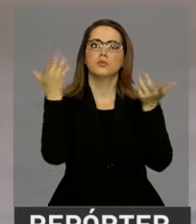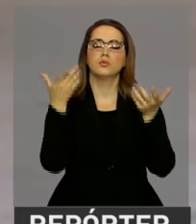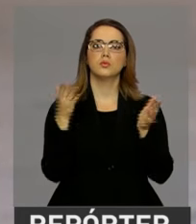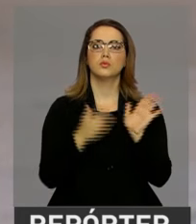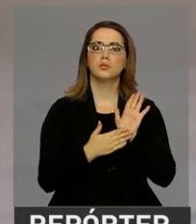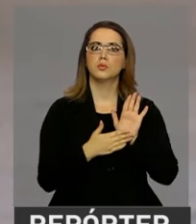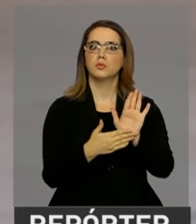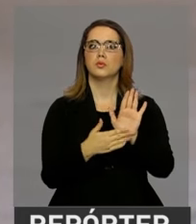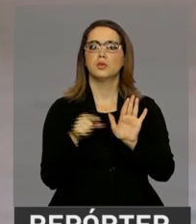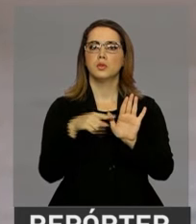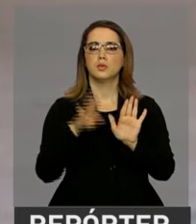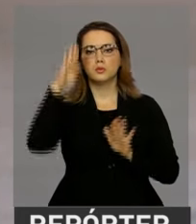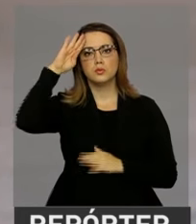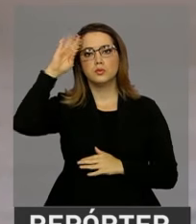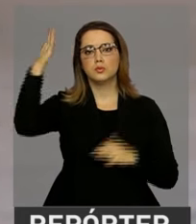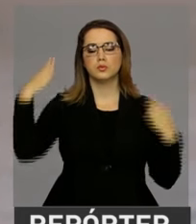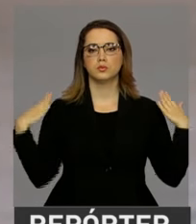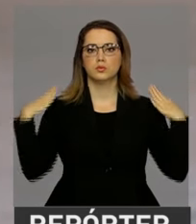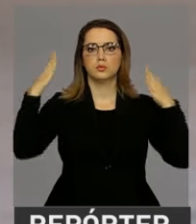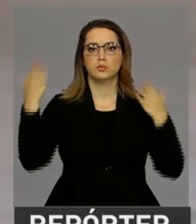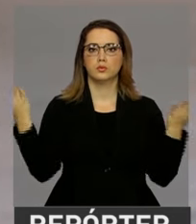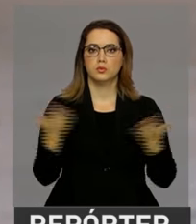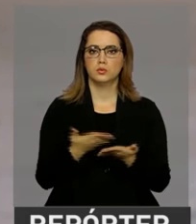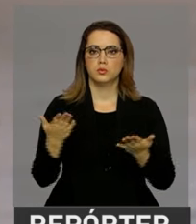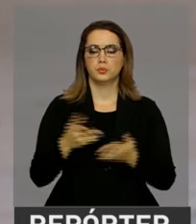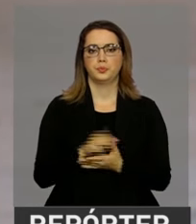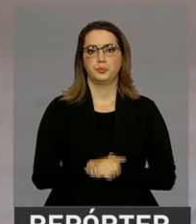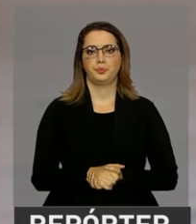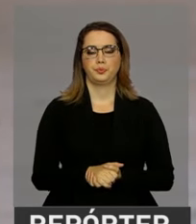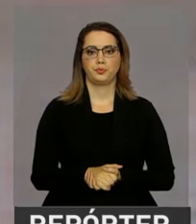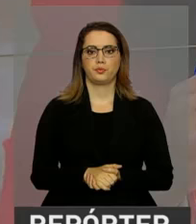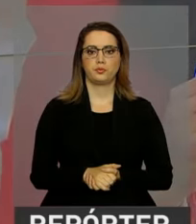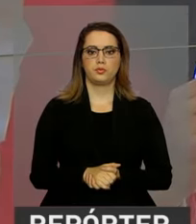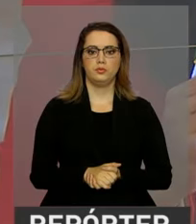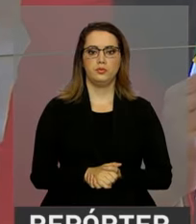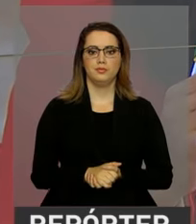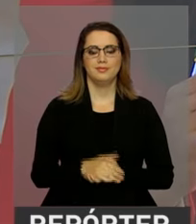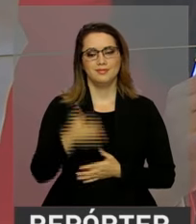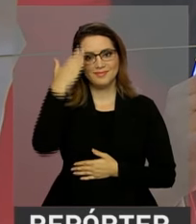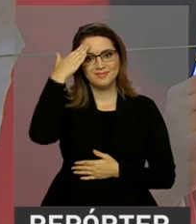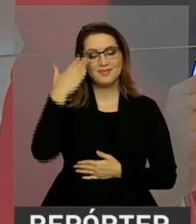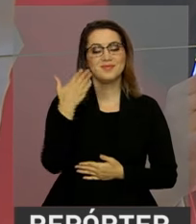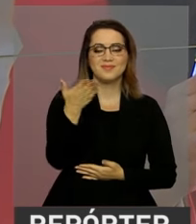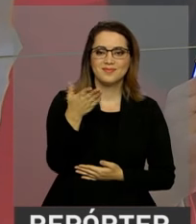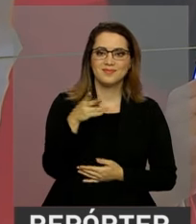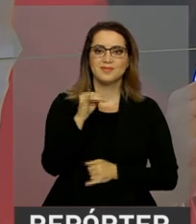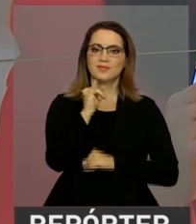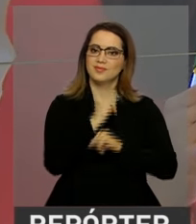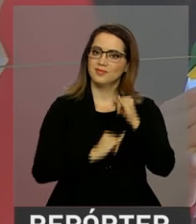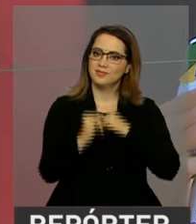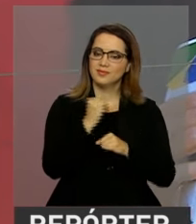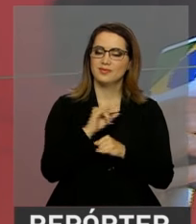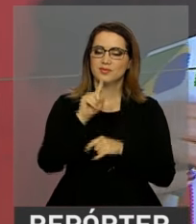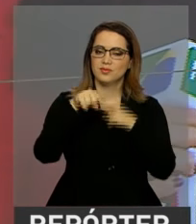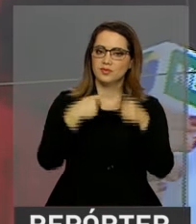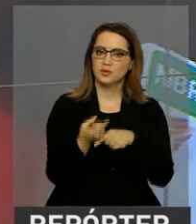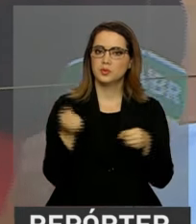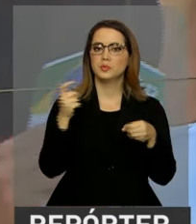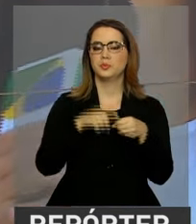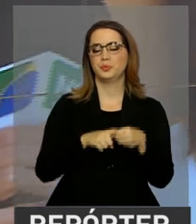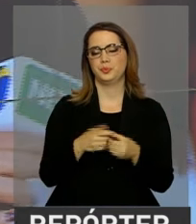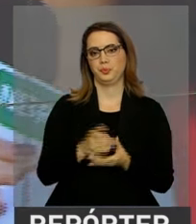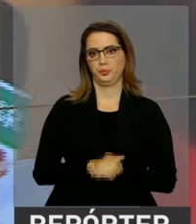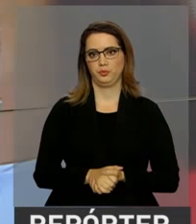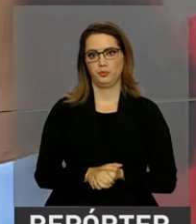dos oficiais generais que foram promovidos recentemente. Renata? Obrigada pelas suas informações, Paola. Daqui a pouco a gente volta a